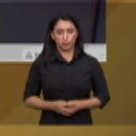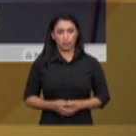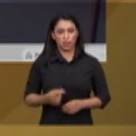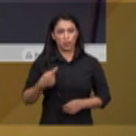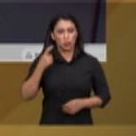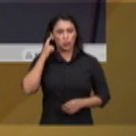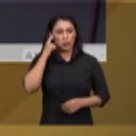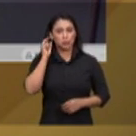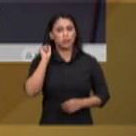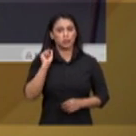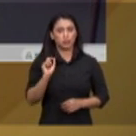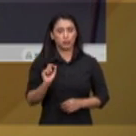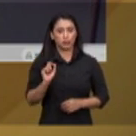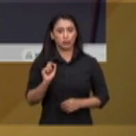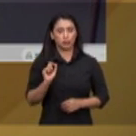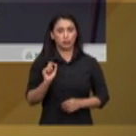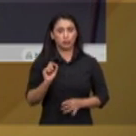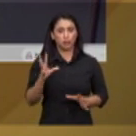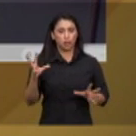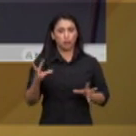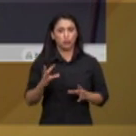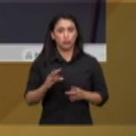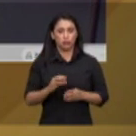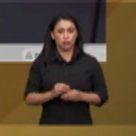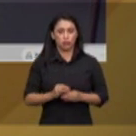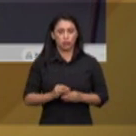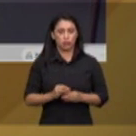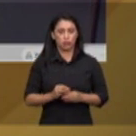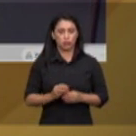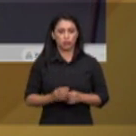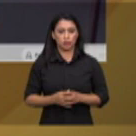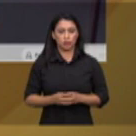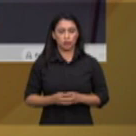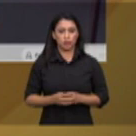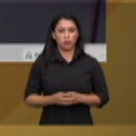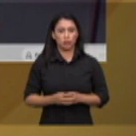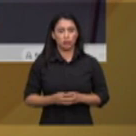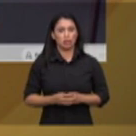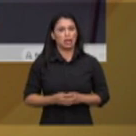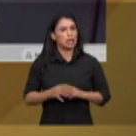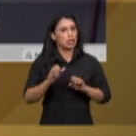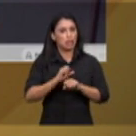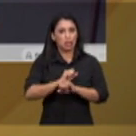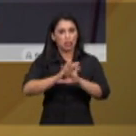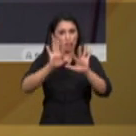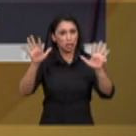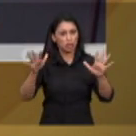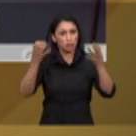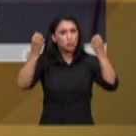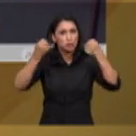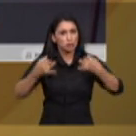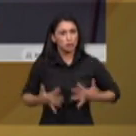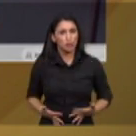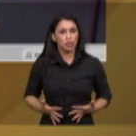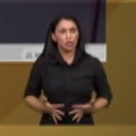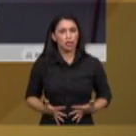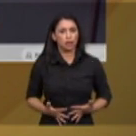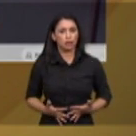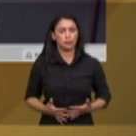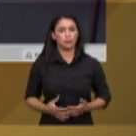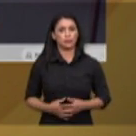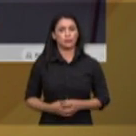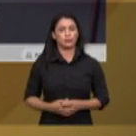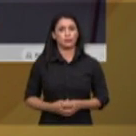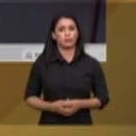penso eu, né, a título de conclusão, permitam-me, Vossas Excelências, afirmar de maneira bem clara, é